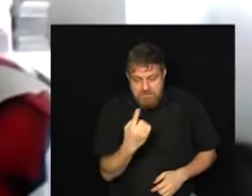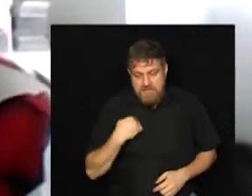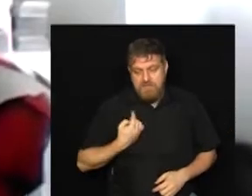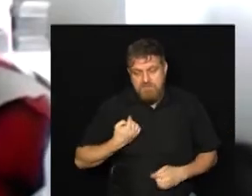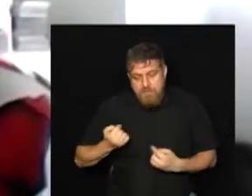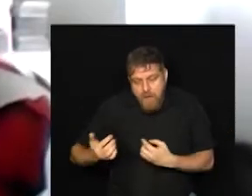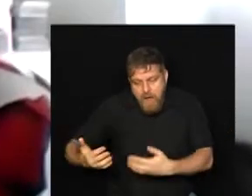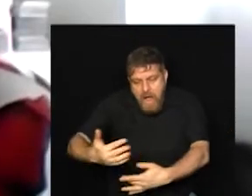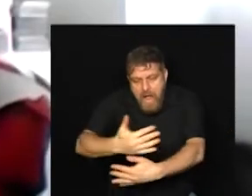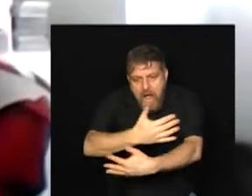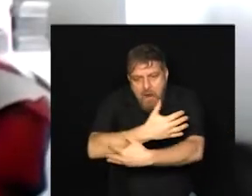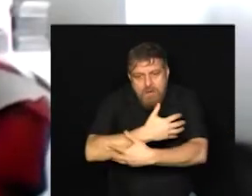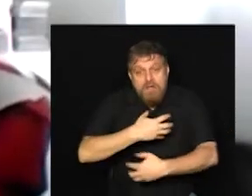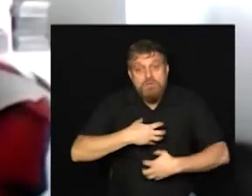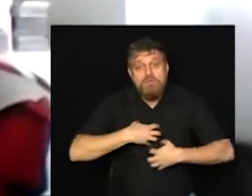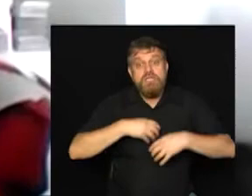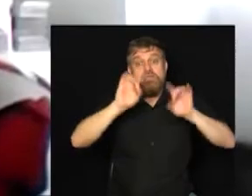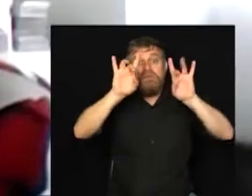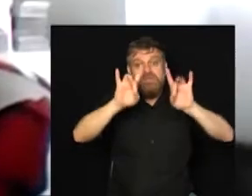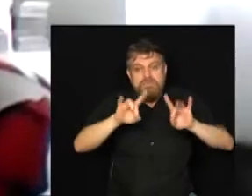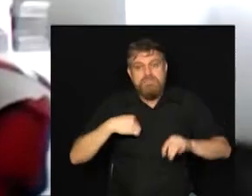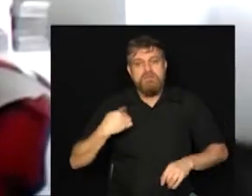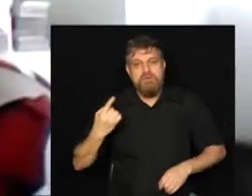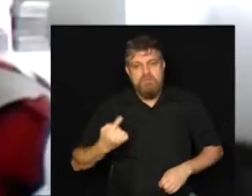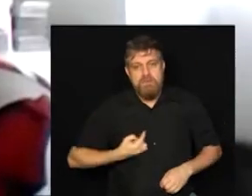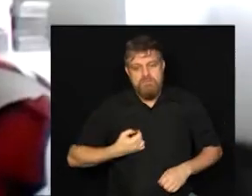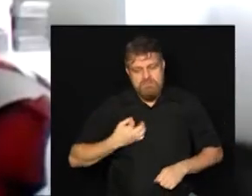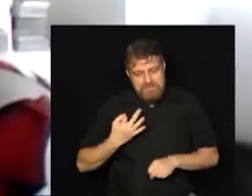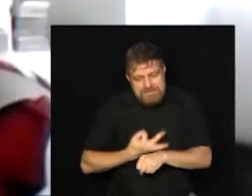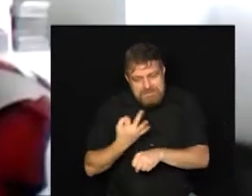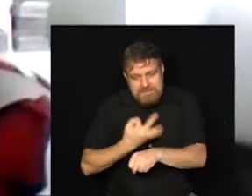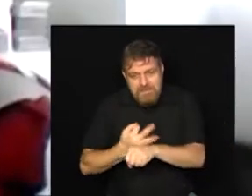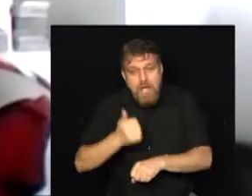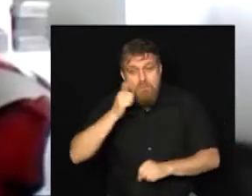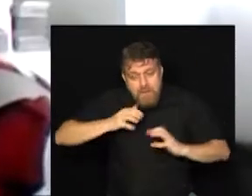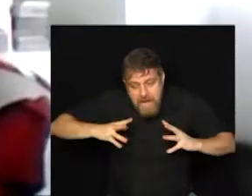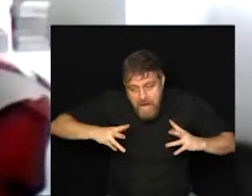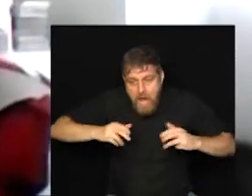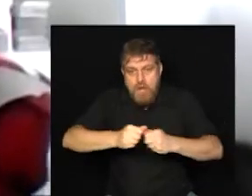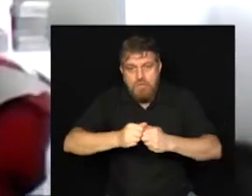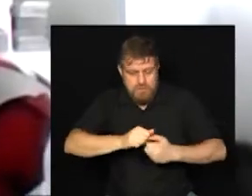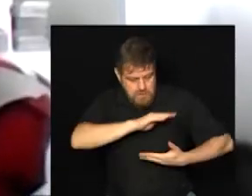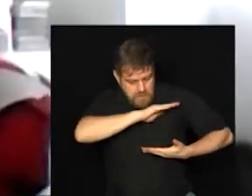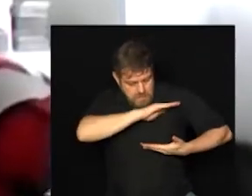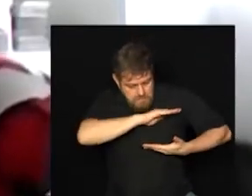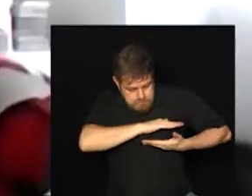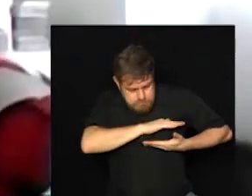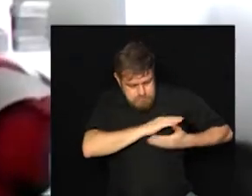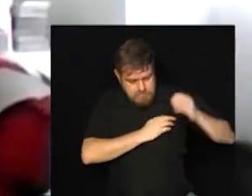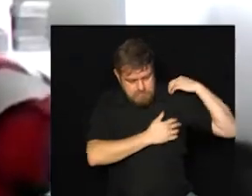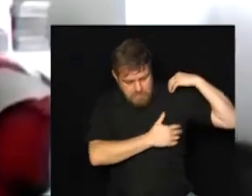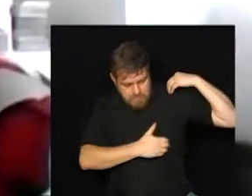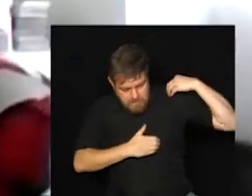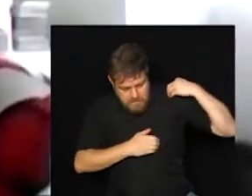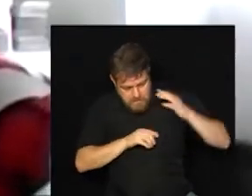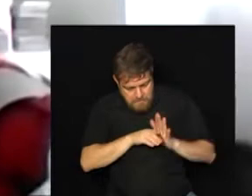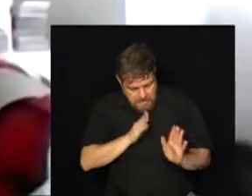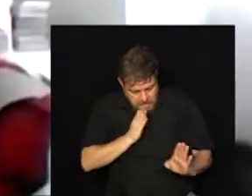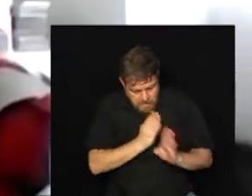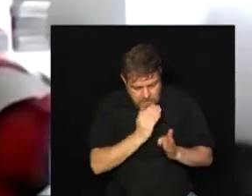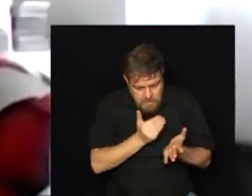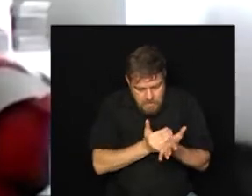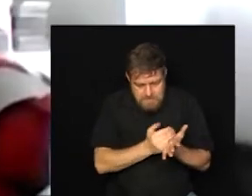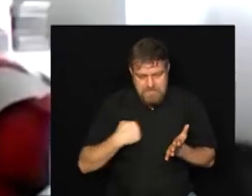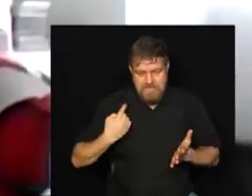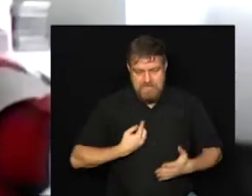especial. Vamos fazer uma grande corrente para que todas as mulheres façam seus exames. O diagnóstico seja precoce e a